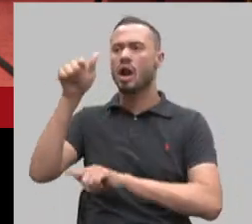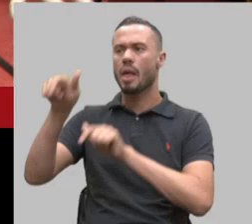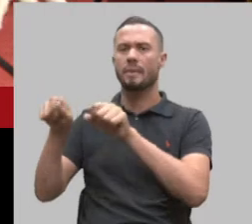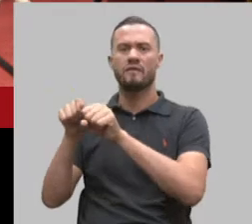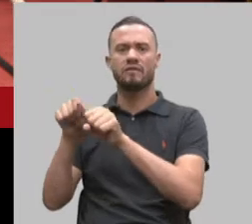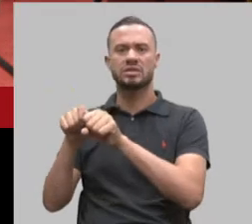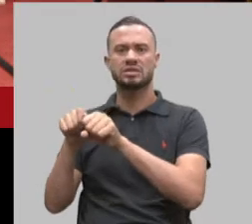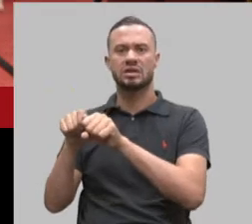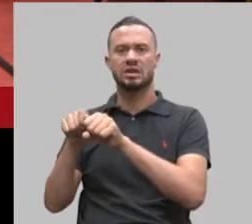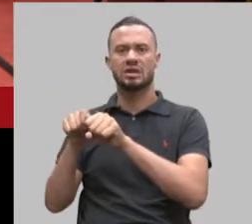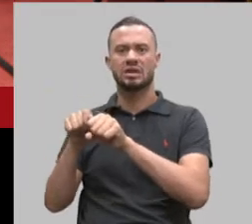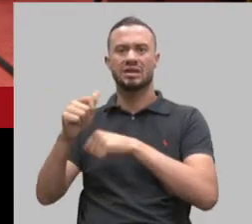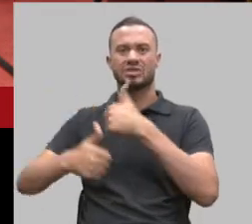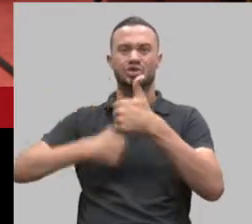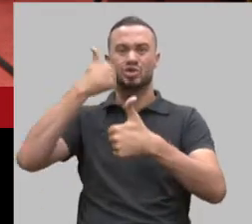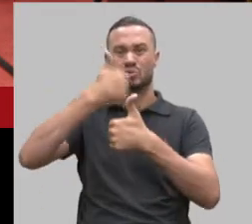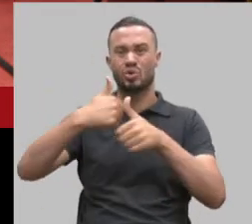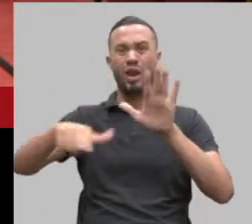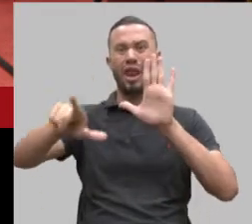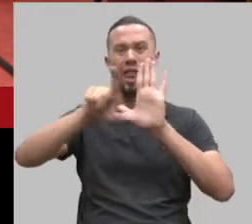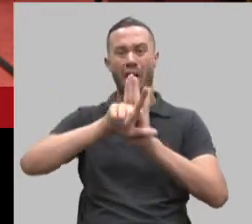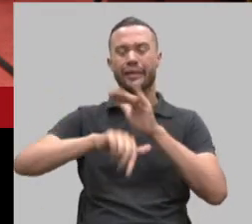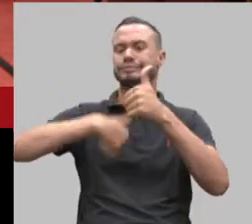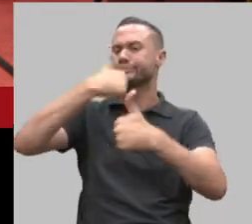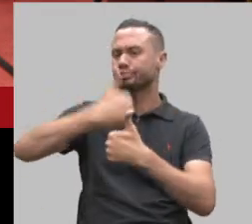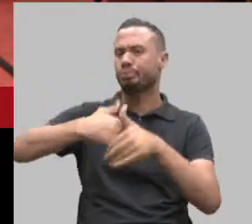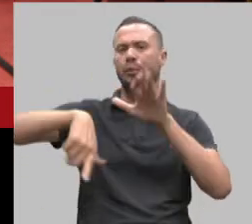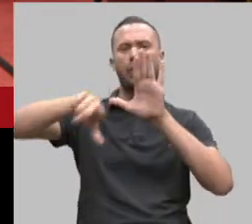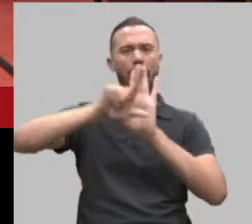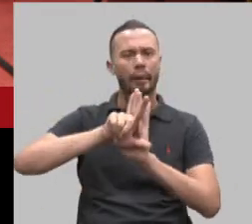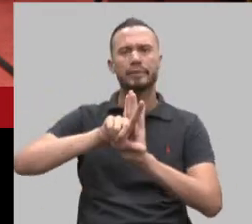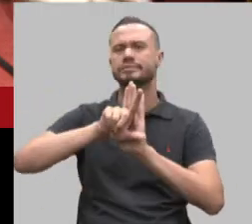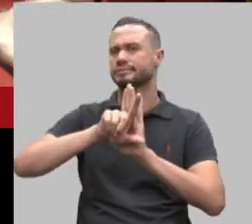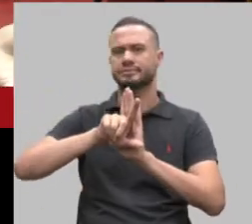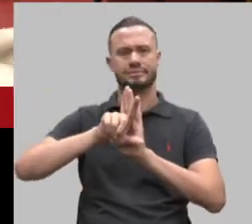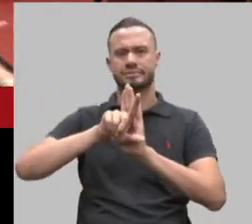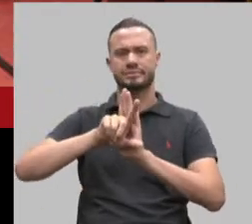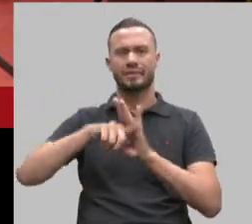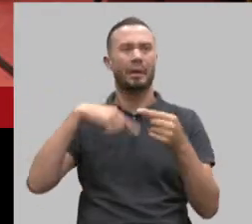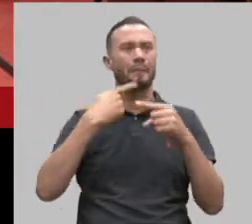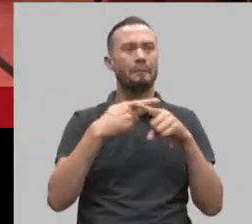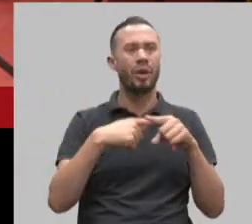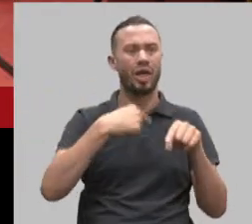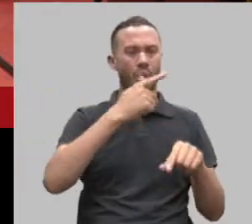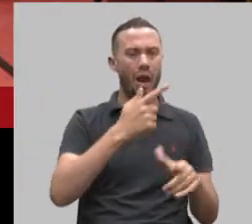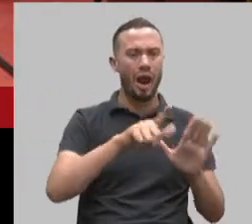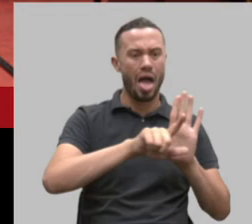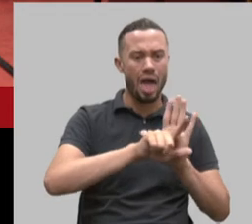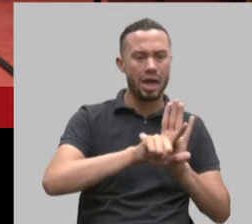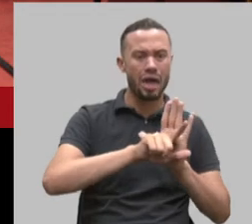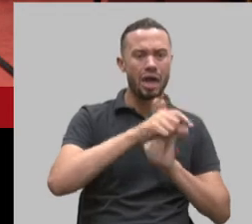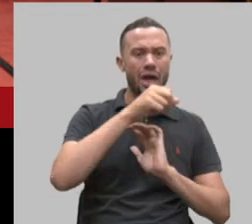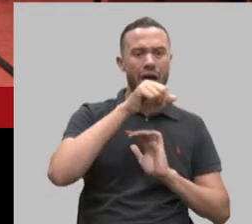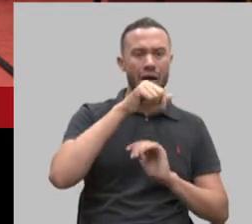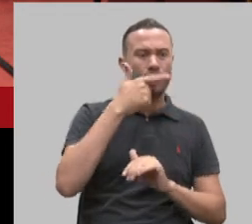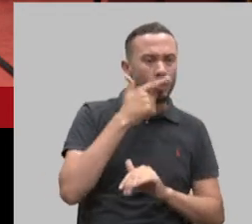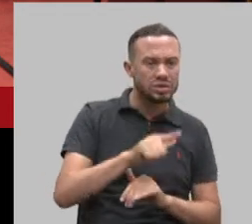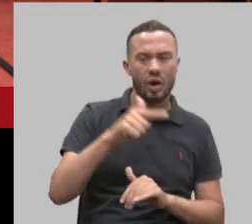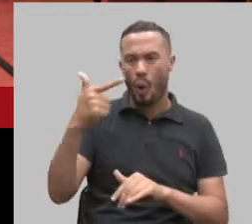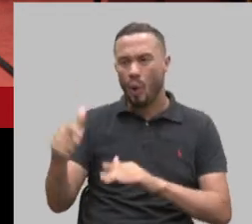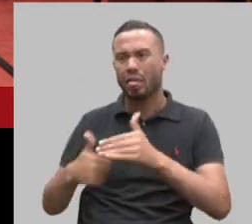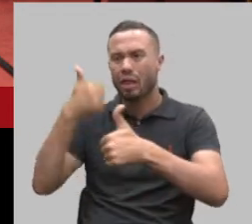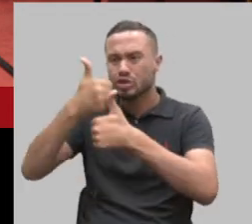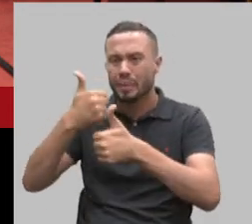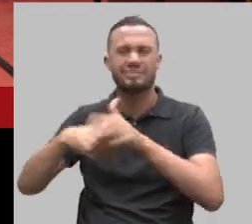outra lei para substituir outra lei se uma já não tá sendo exercida porque outra vai ser e é isso e eu já estou contemplado com a voz do meus